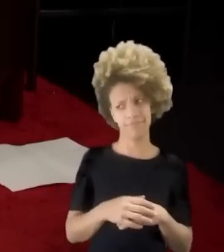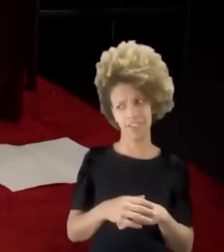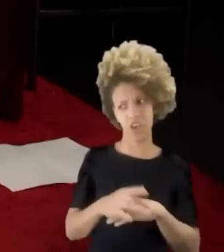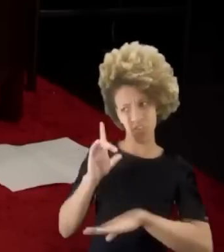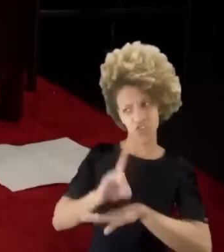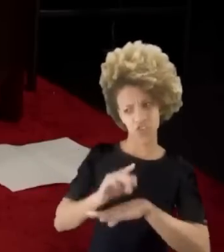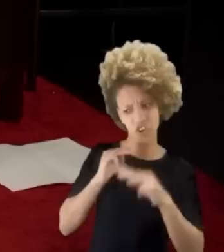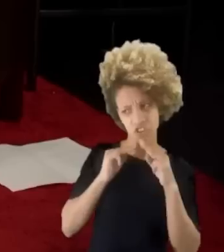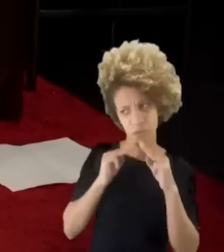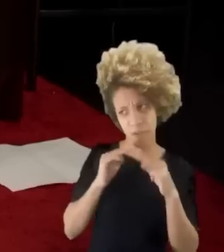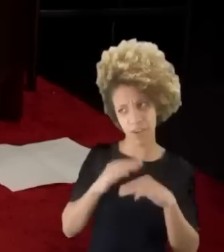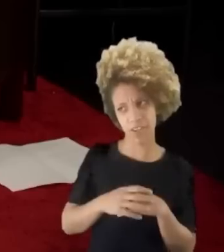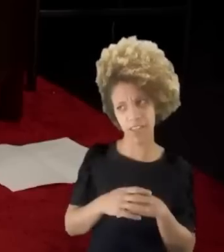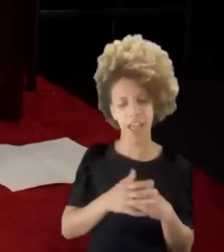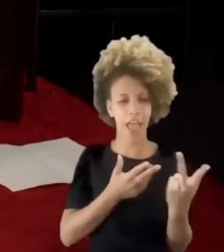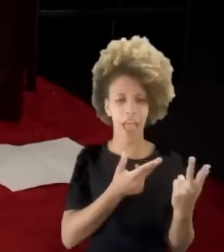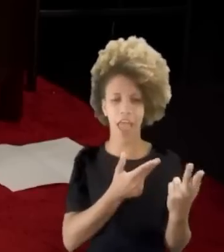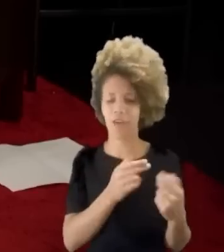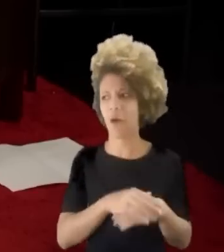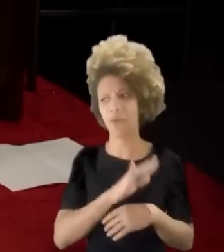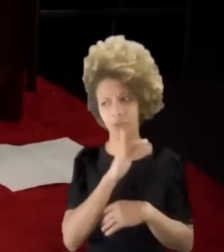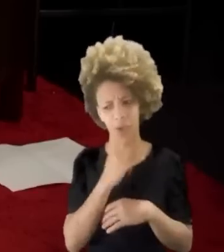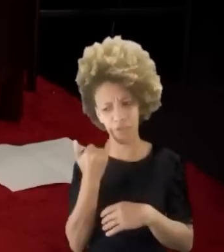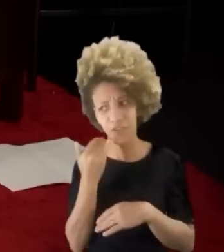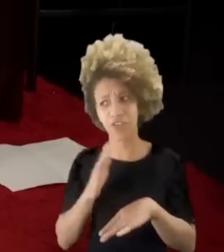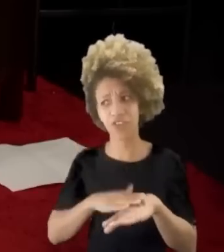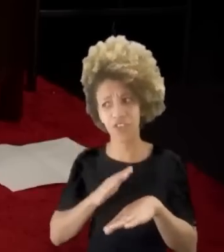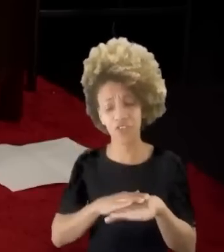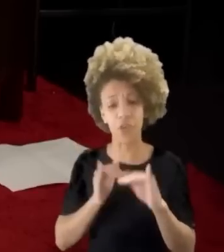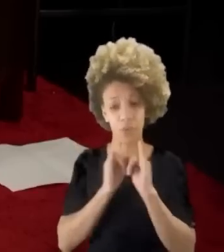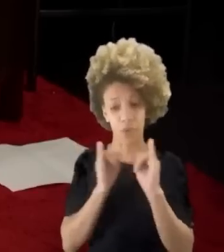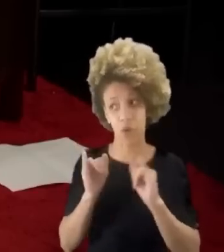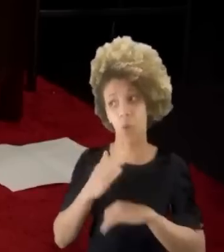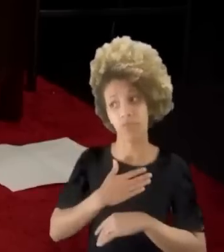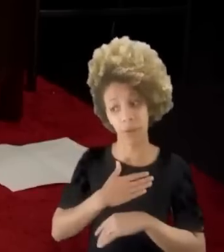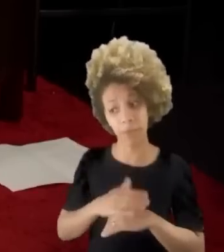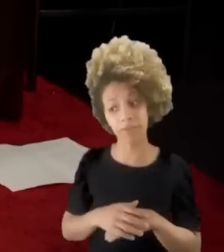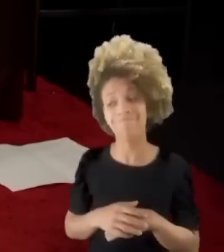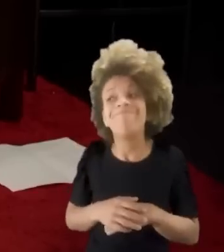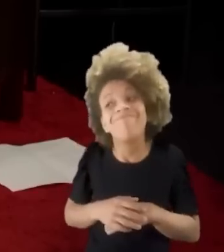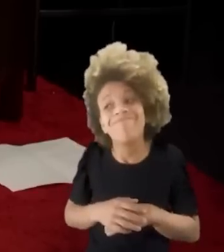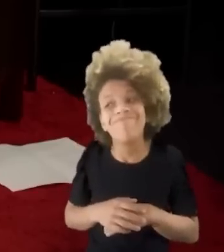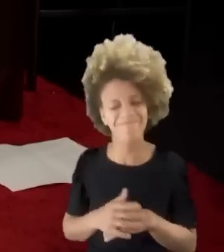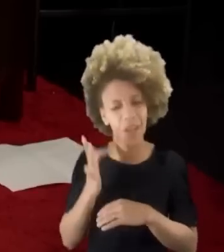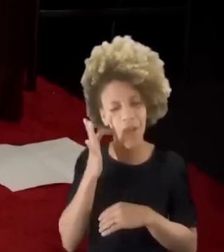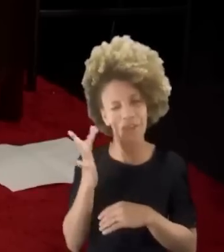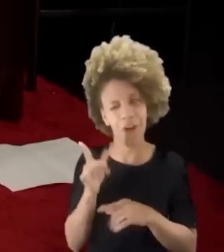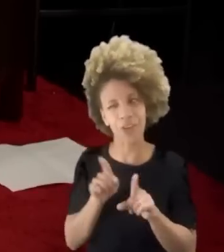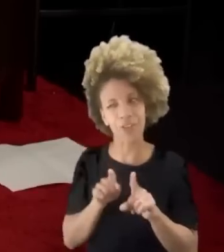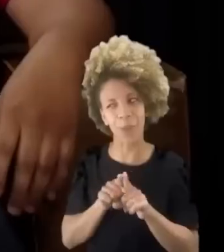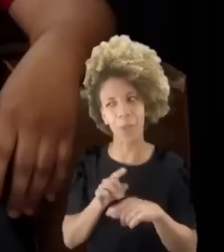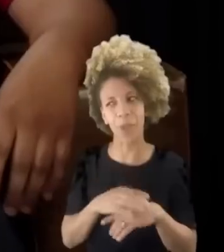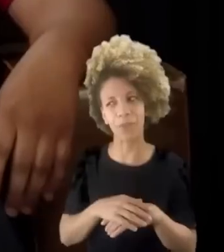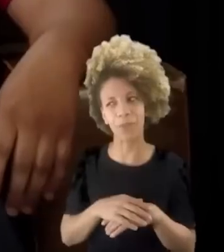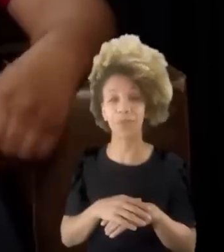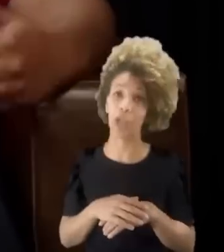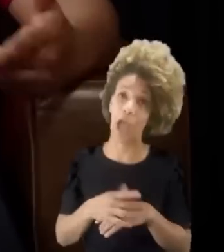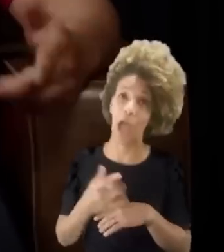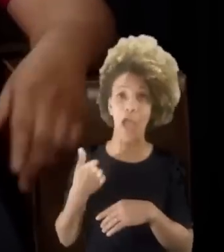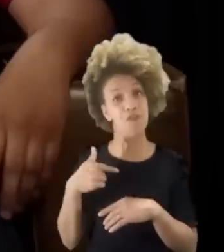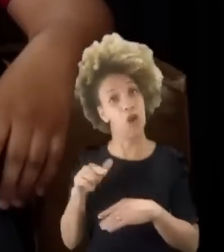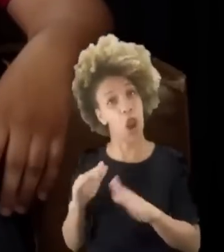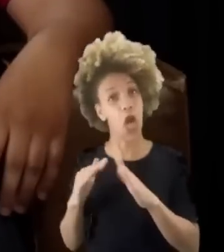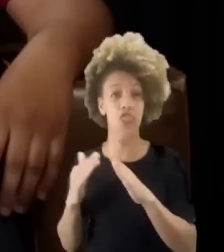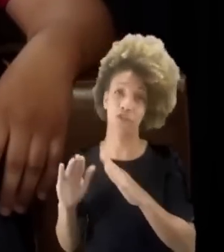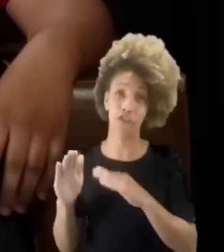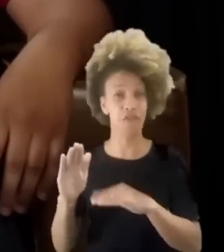parece que o diretor de marketing do bolos aí é o mesmo diretor de market do iFood que fez uma campanha contra mim entendeu Aí é fácil também irmão Ah